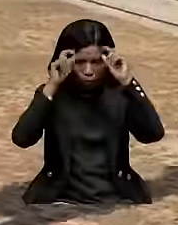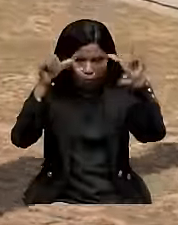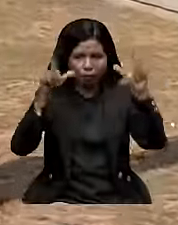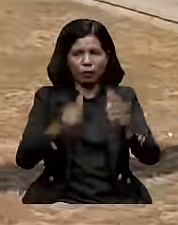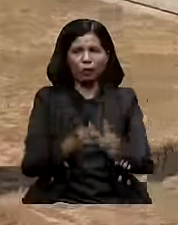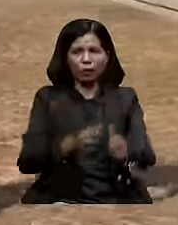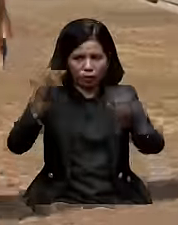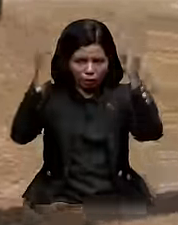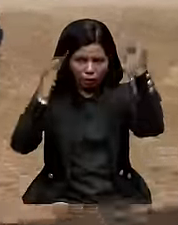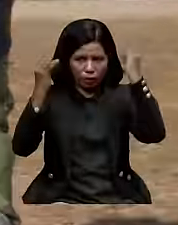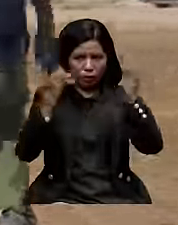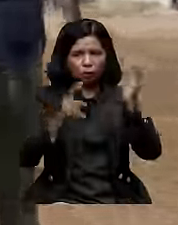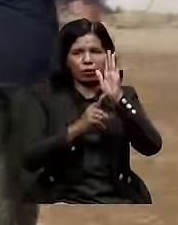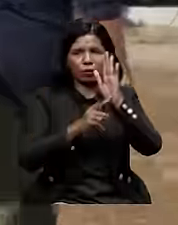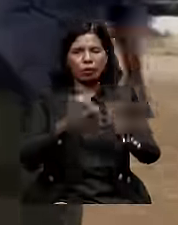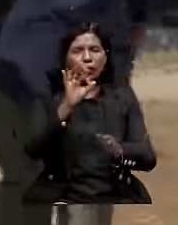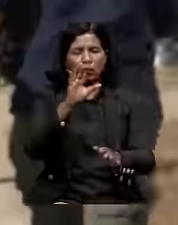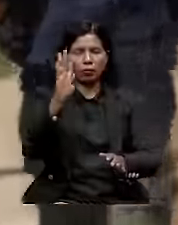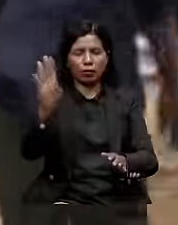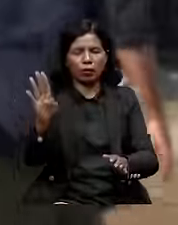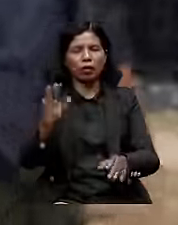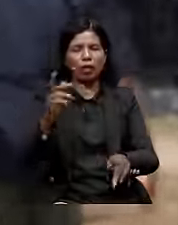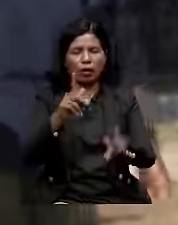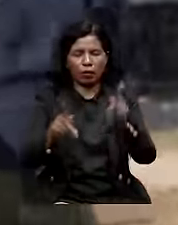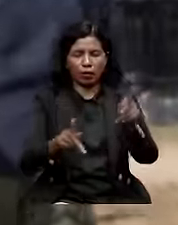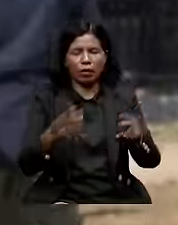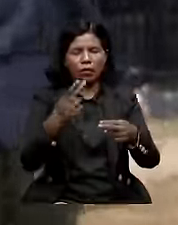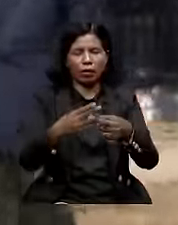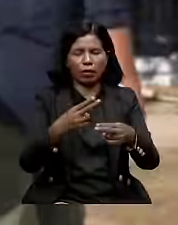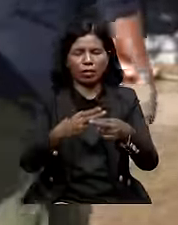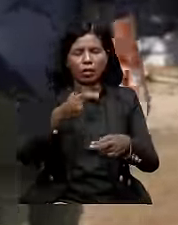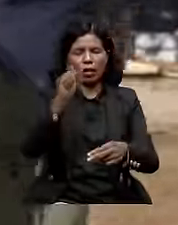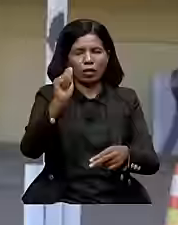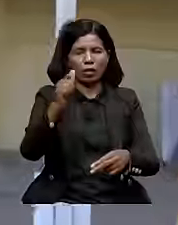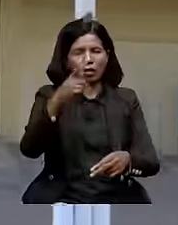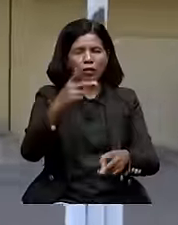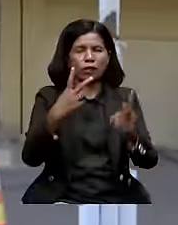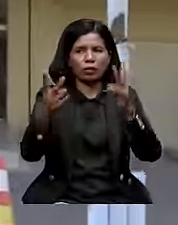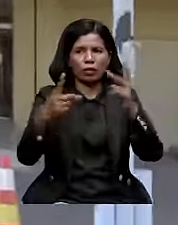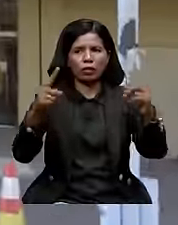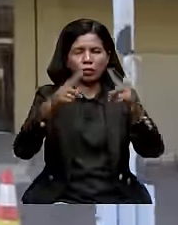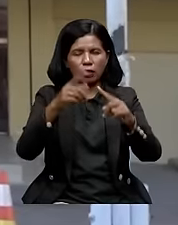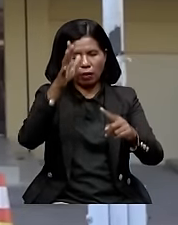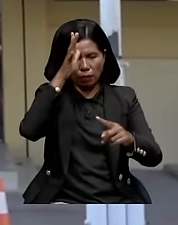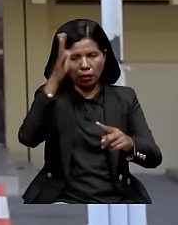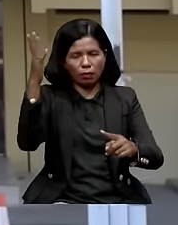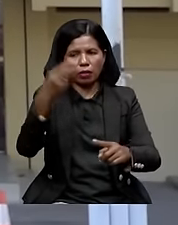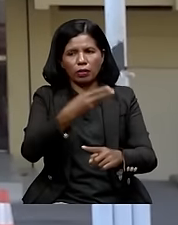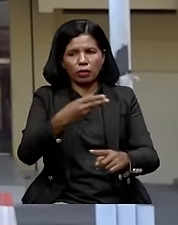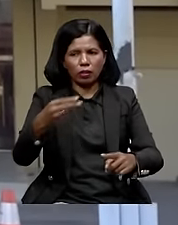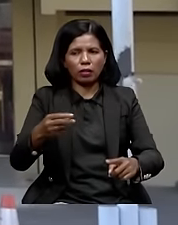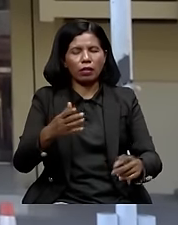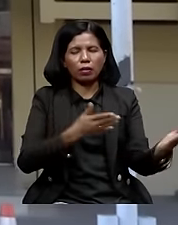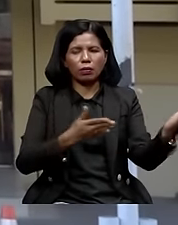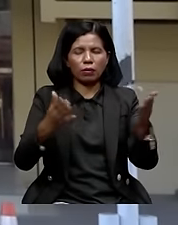Tira informação no be publica e mídia social, bem hira Sidadaun ho inisial HPN ba visita inan amani Atambua, sempre